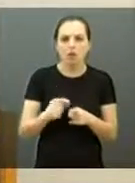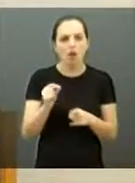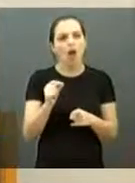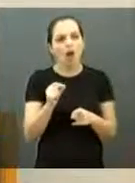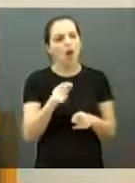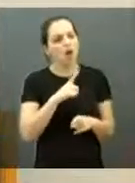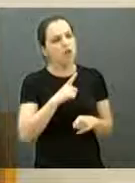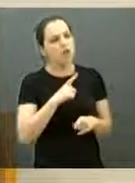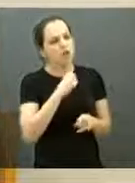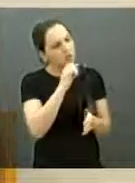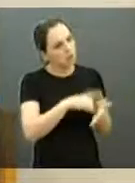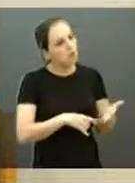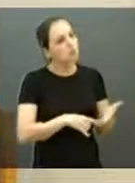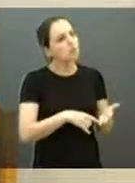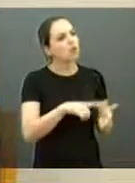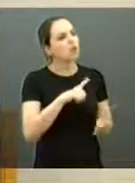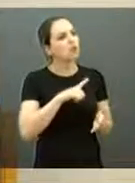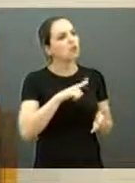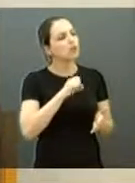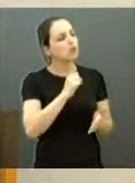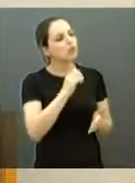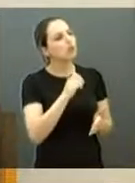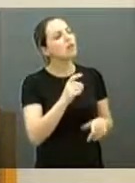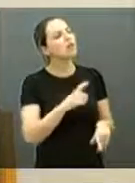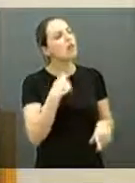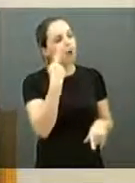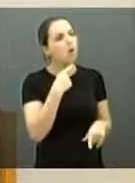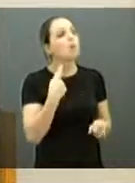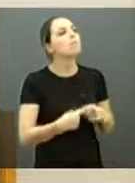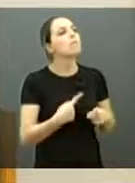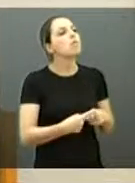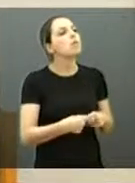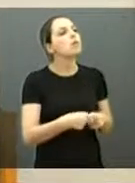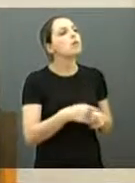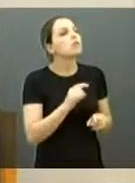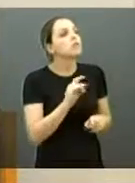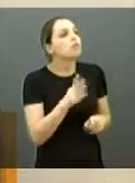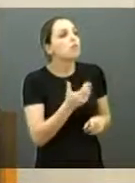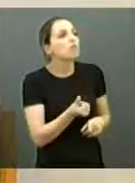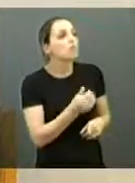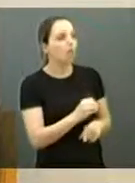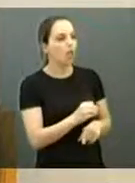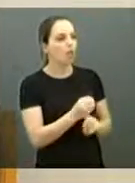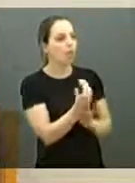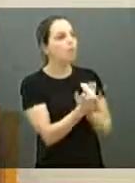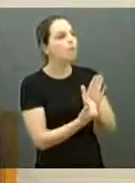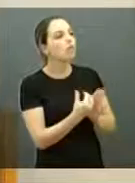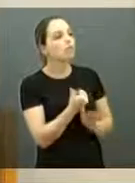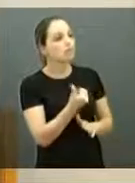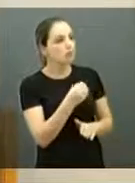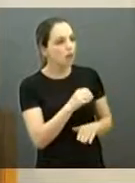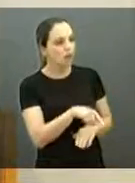senhor tem no seu contrato aqui que o senhor tem que cumprir 80 horas. Por que o senhor está cumprindo 60? Por que aparece 60 aqui?